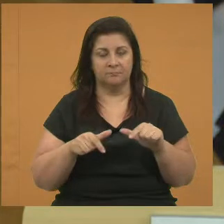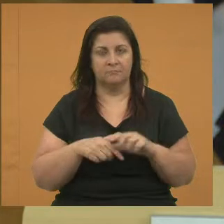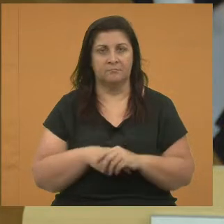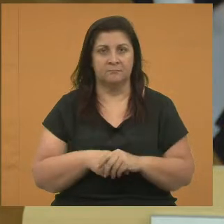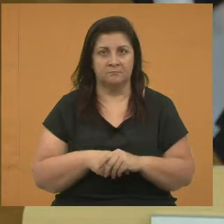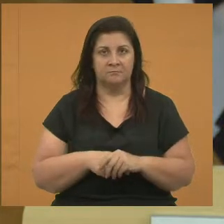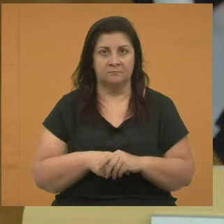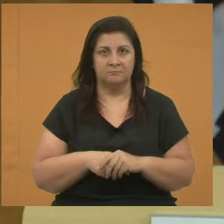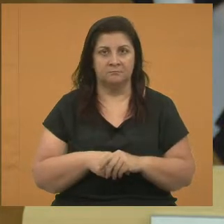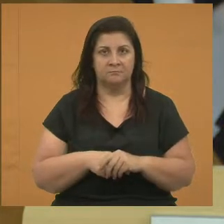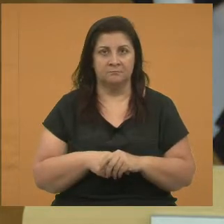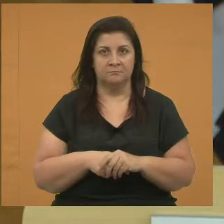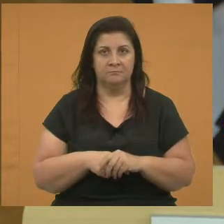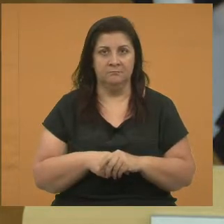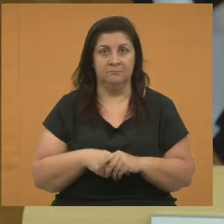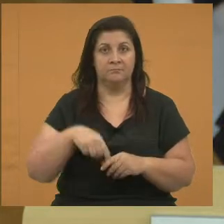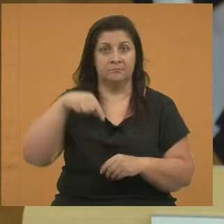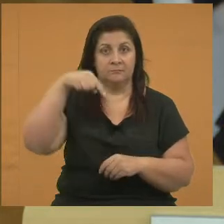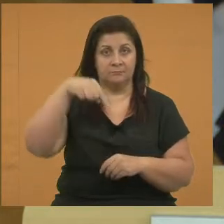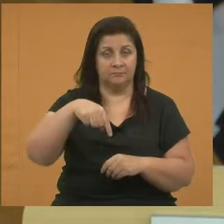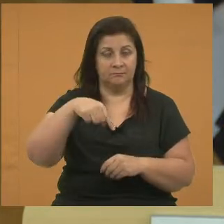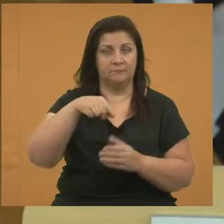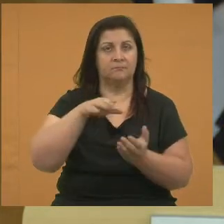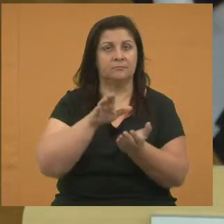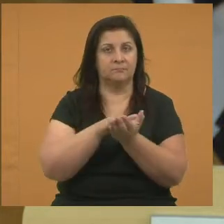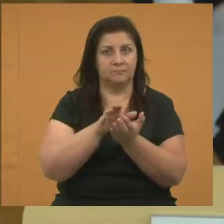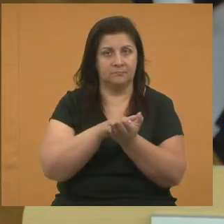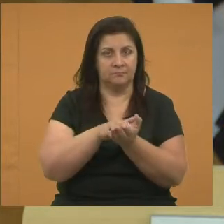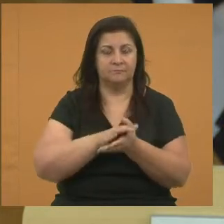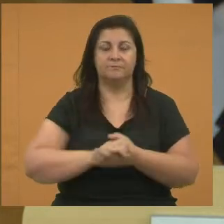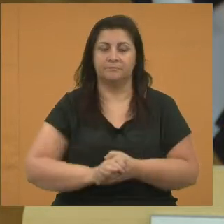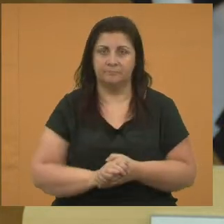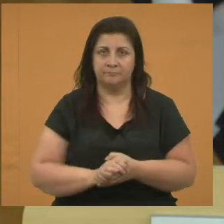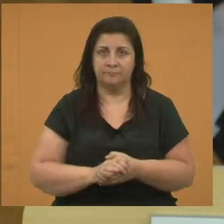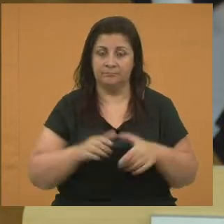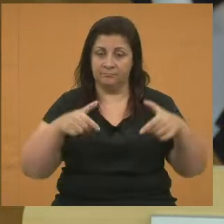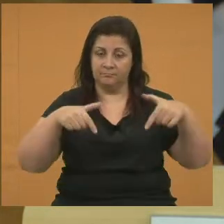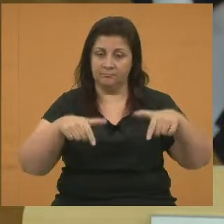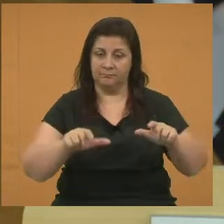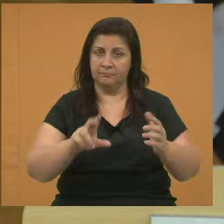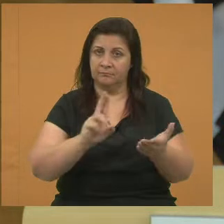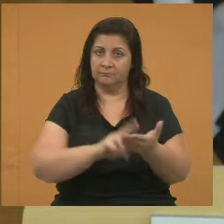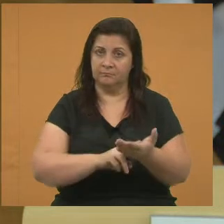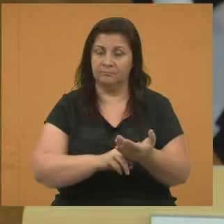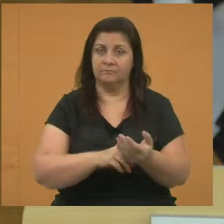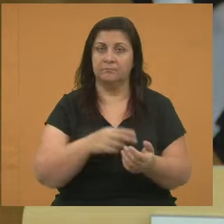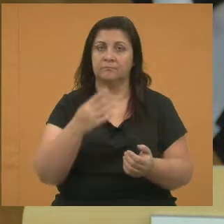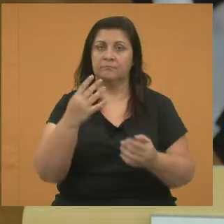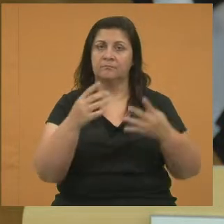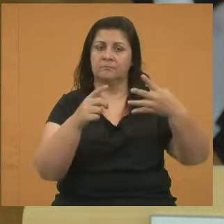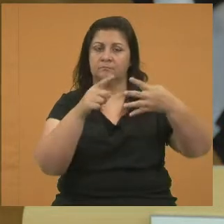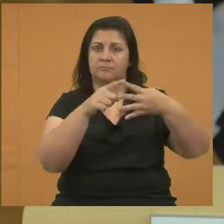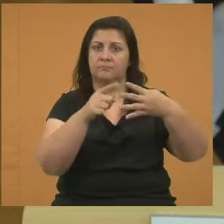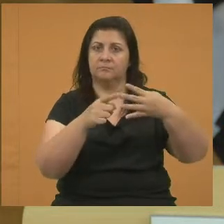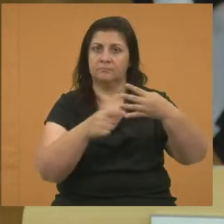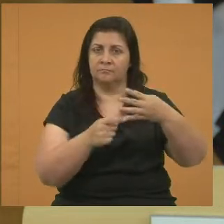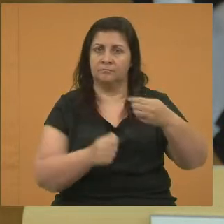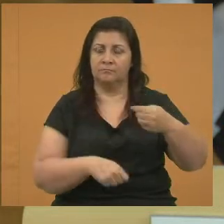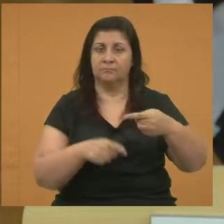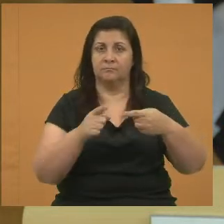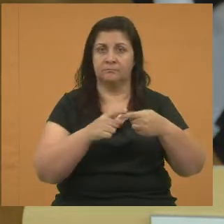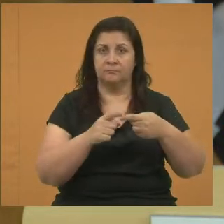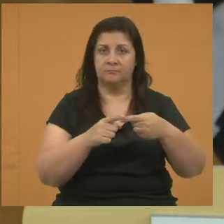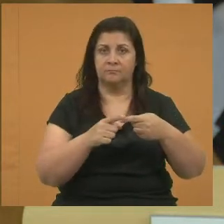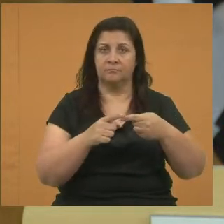10 anos de atividade no município de Jacareí. O certificado é dividido em 4 categorias: